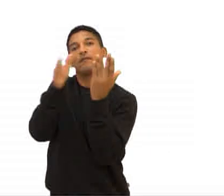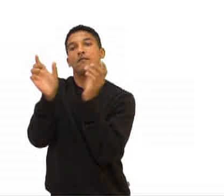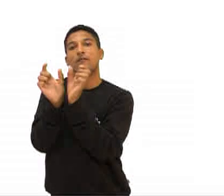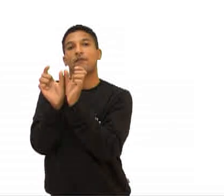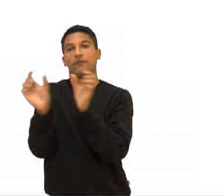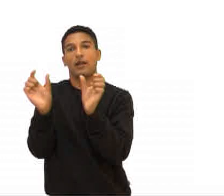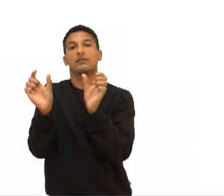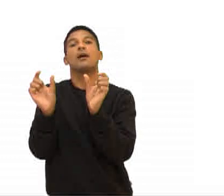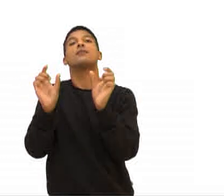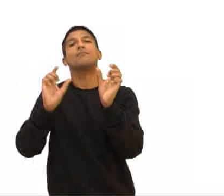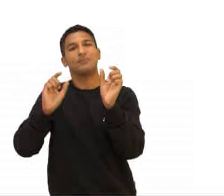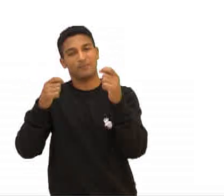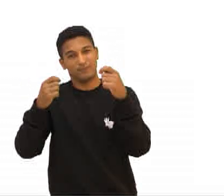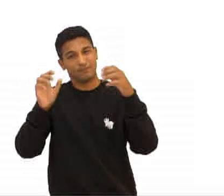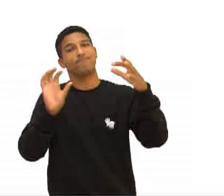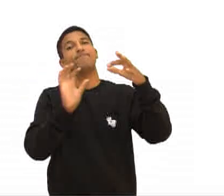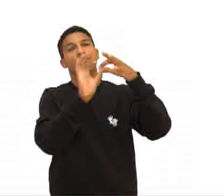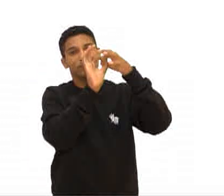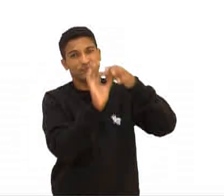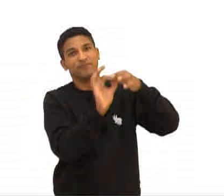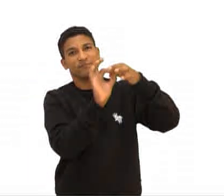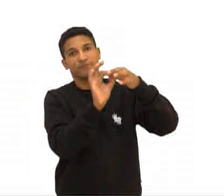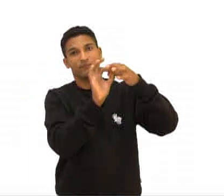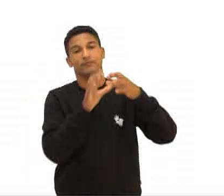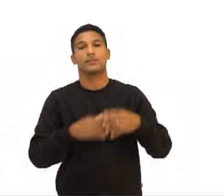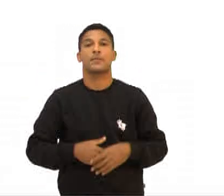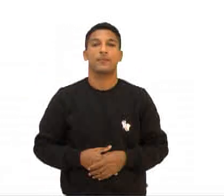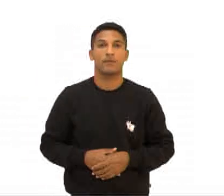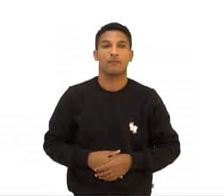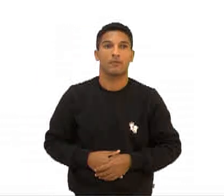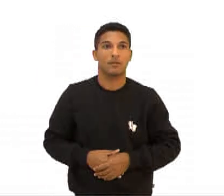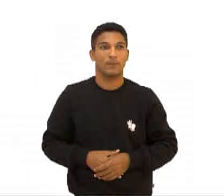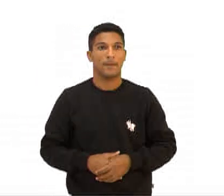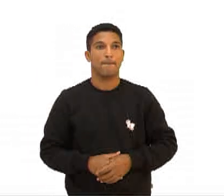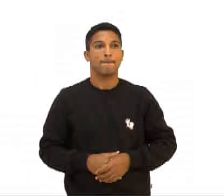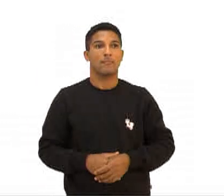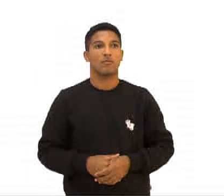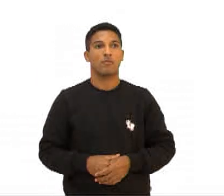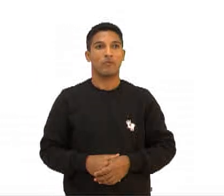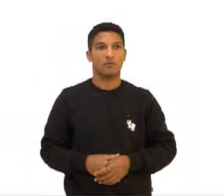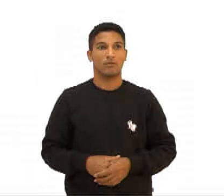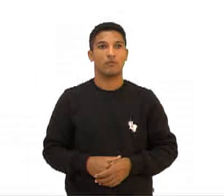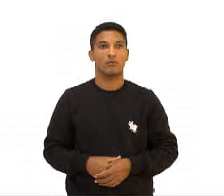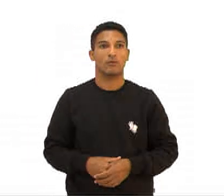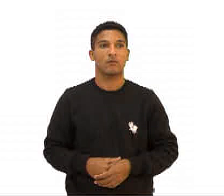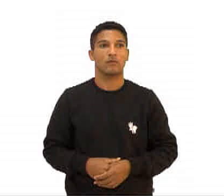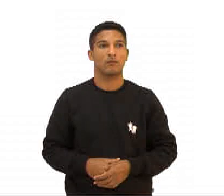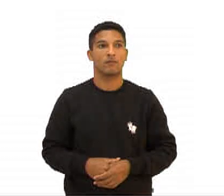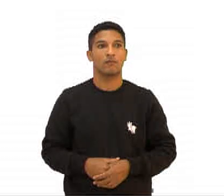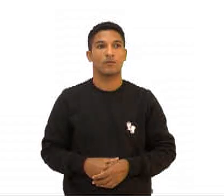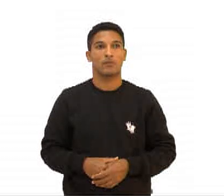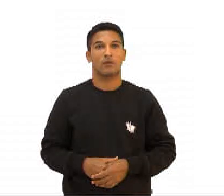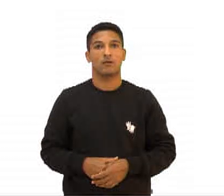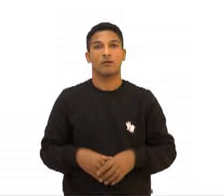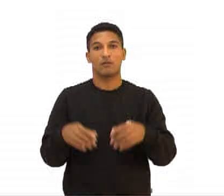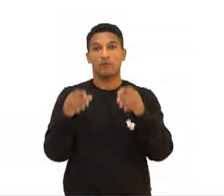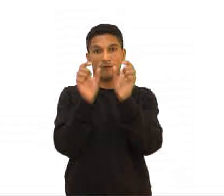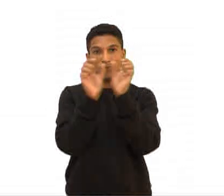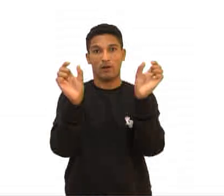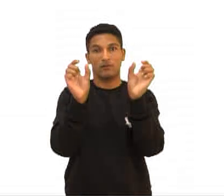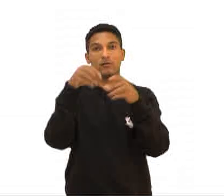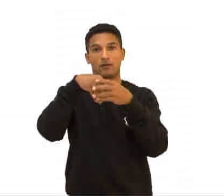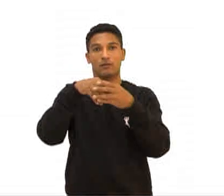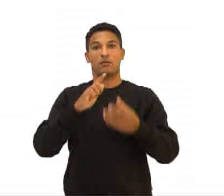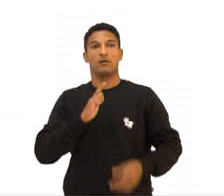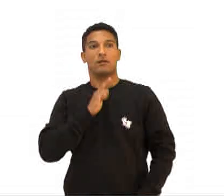Orações para a gramática são enunciados em que há verbo. No período composto, existe mais de uma